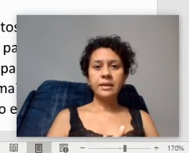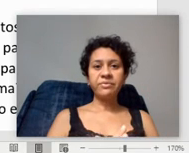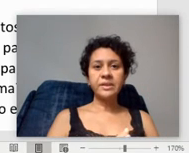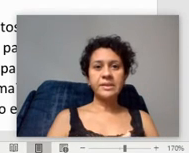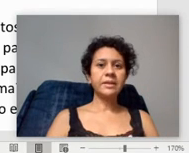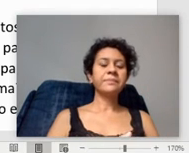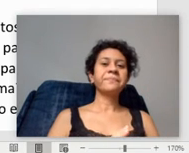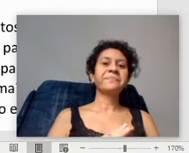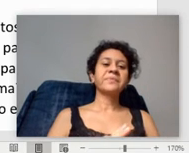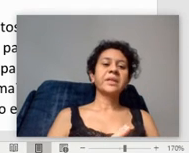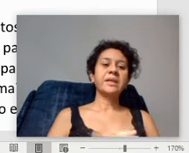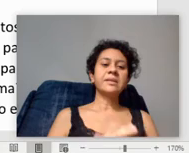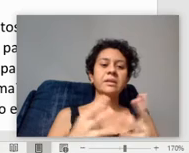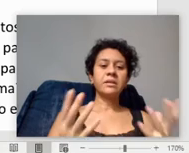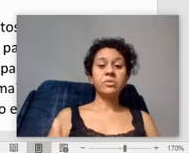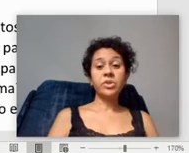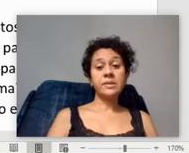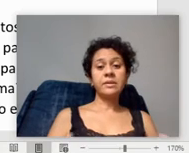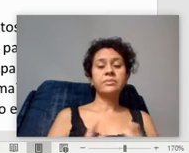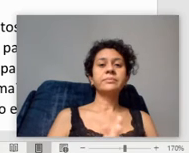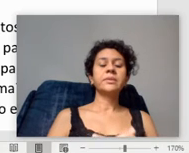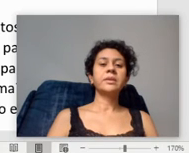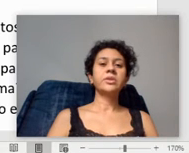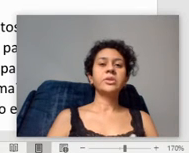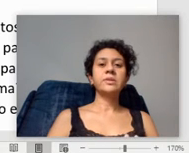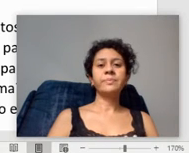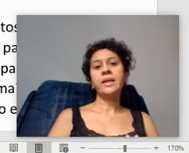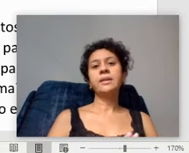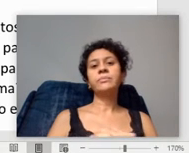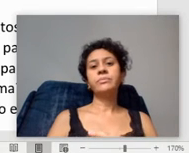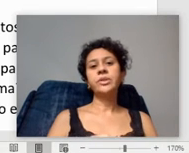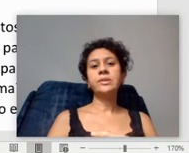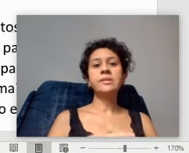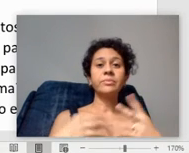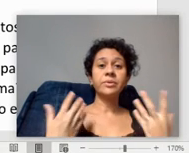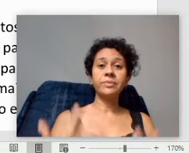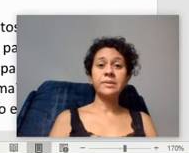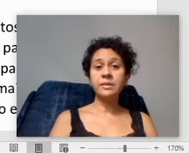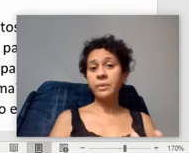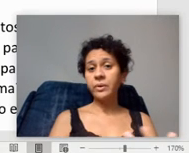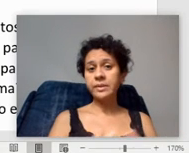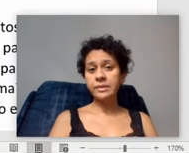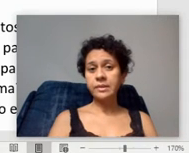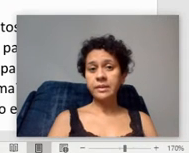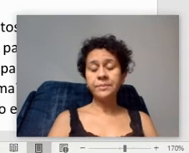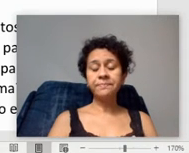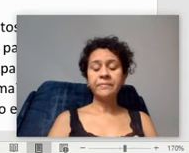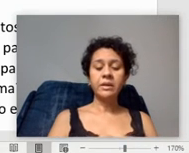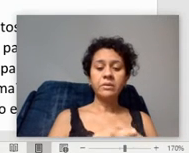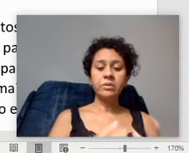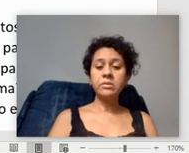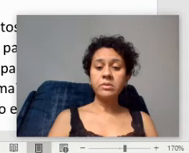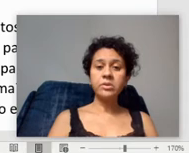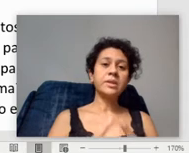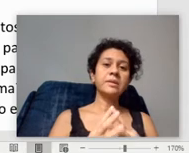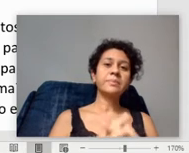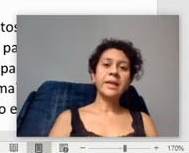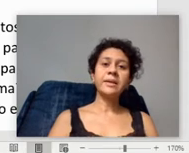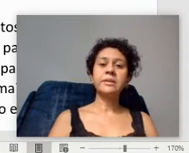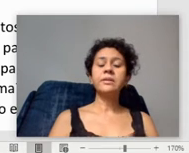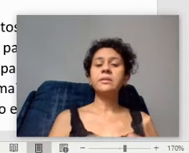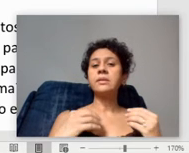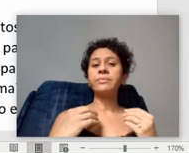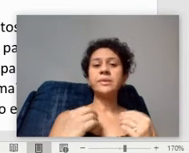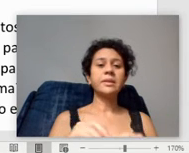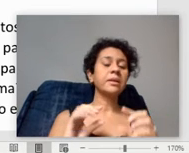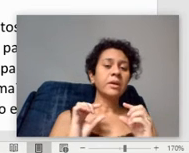quis fazer essa sugestão, que a gente espera muitíssimo que vocês possam seguir todos os dias,